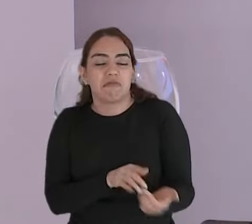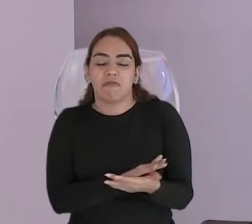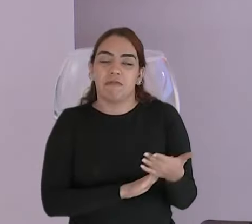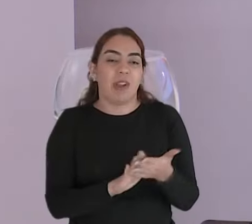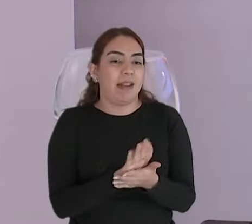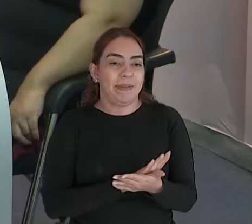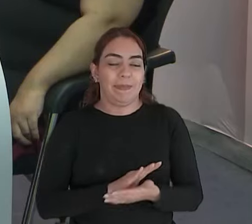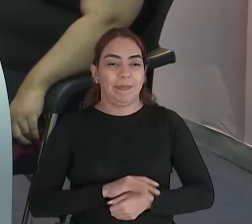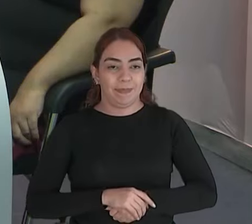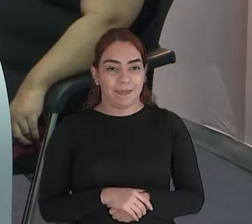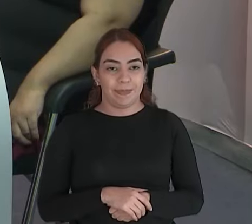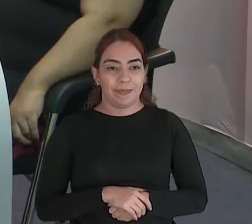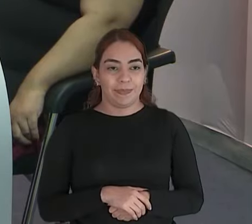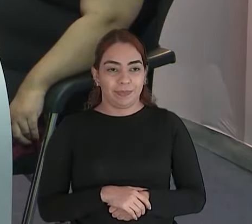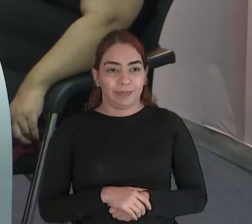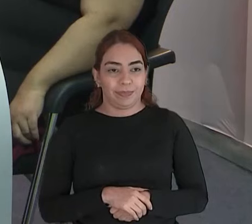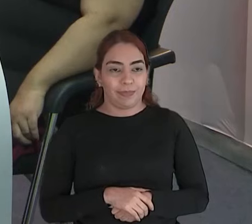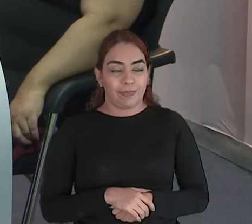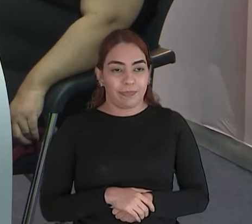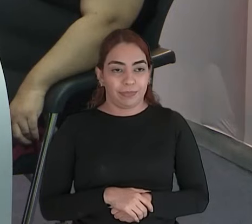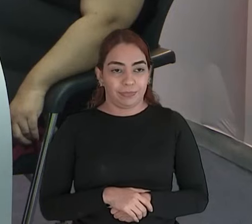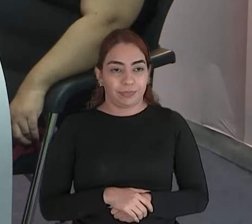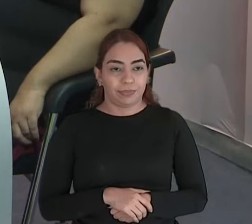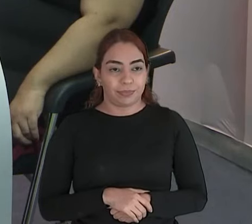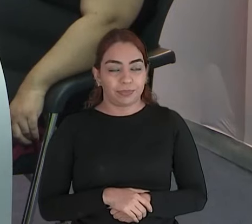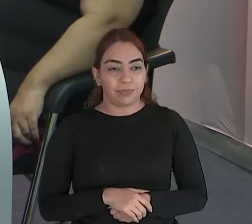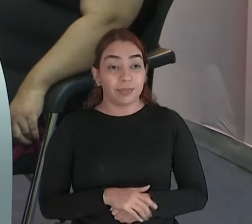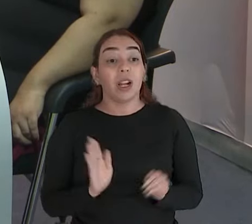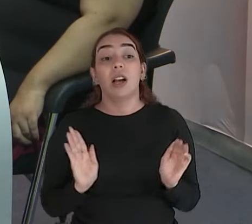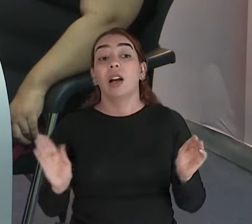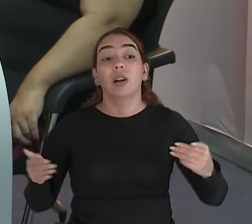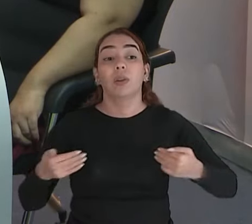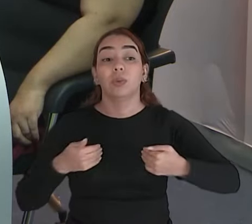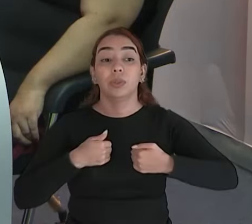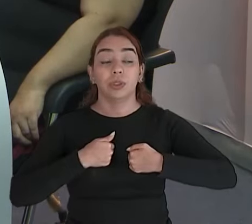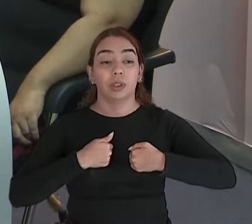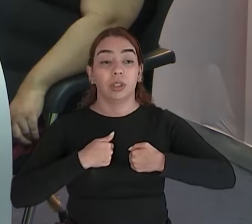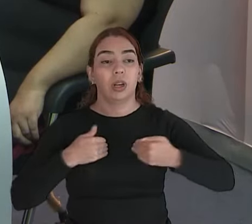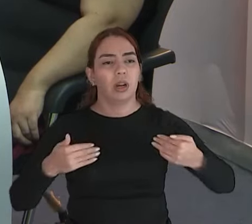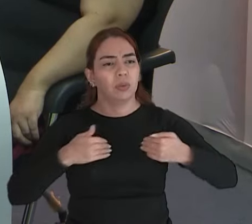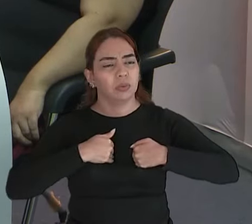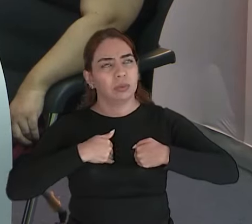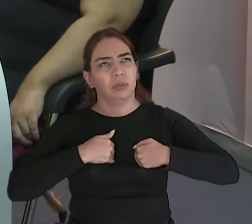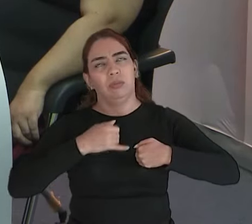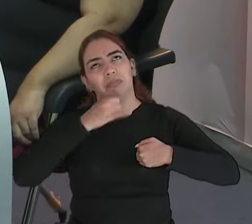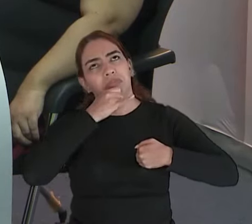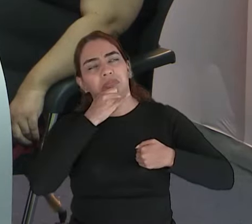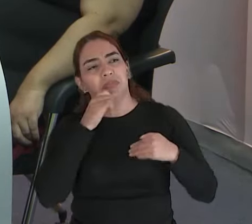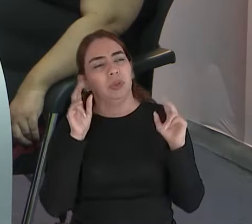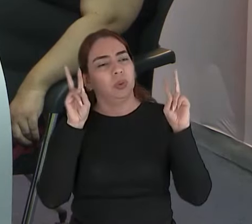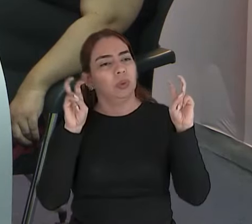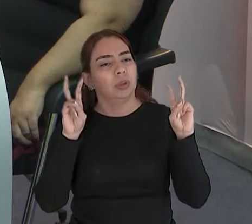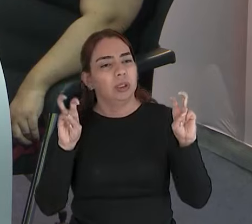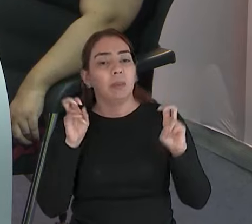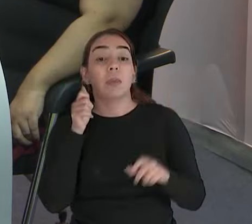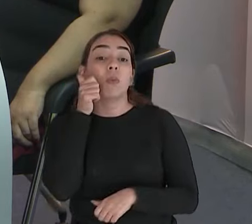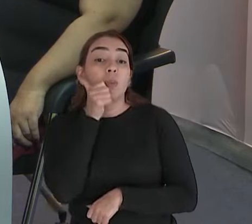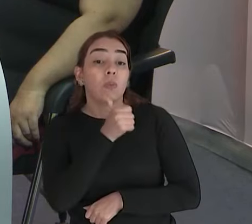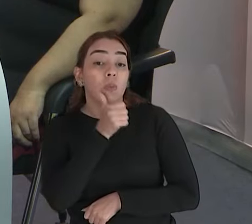E o autismo? Quais são as condições? Assim, se fala muito, por exemplo, hoje, que as mulheres estão